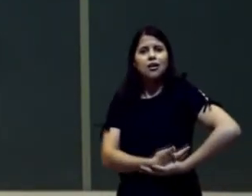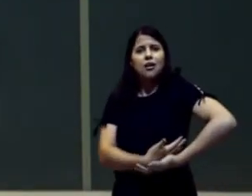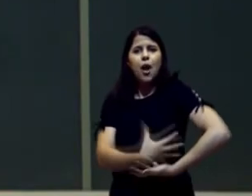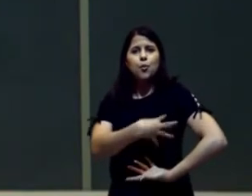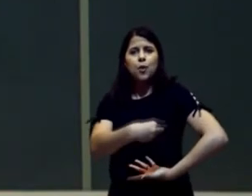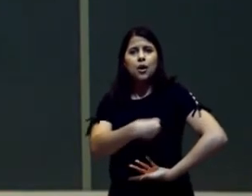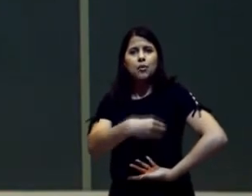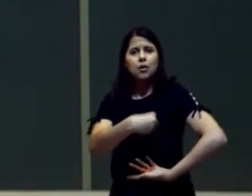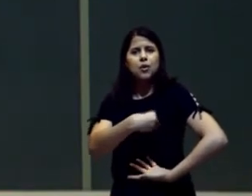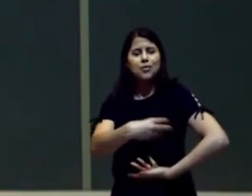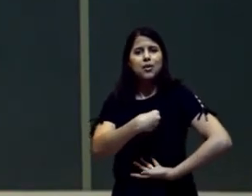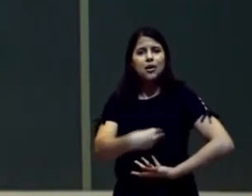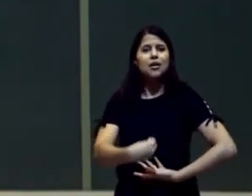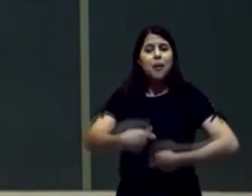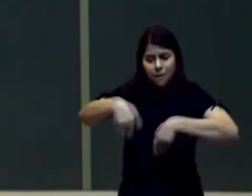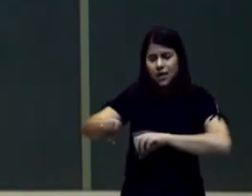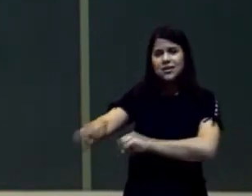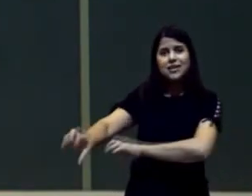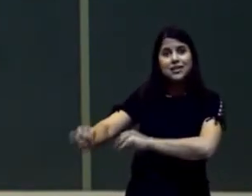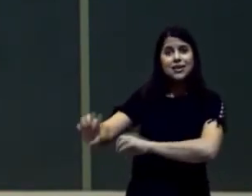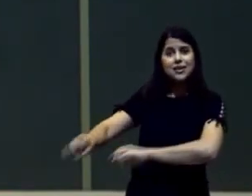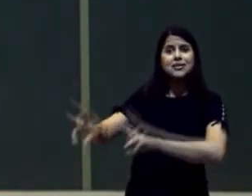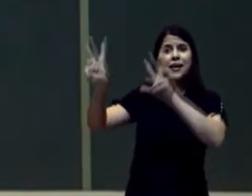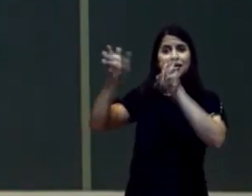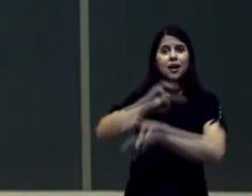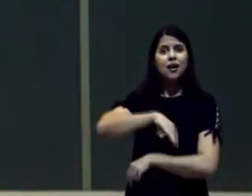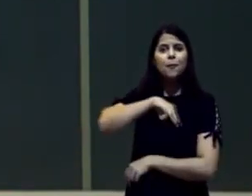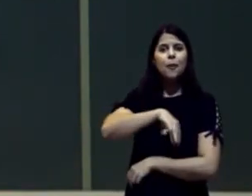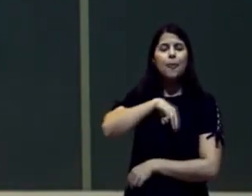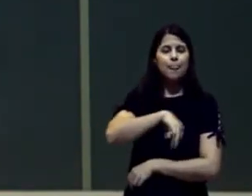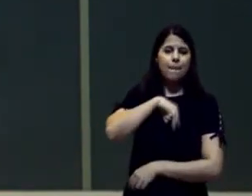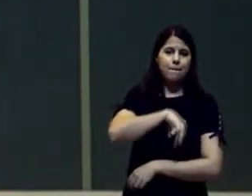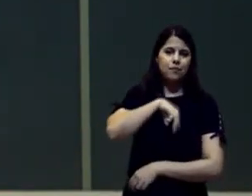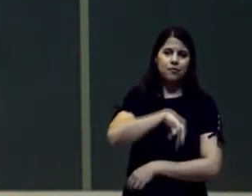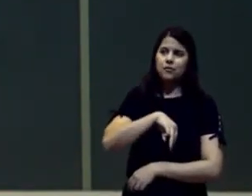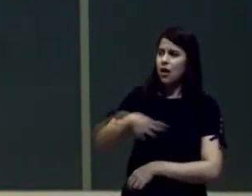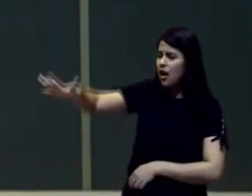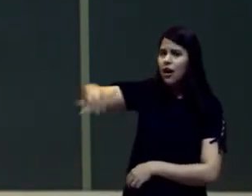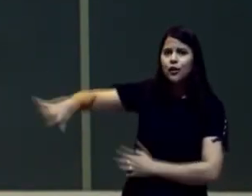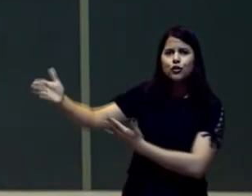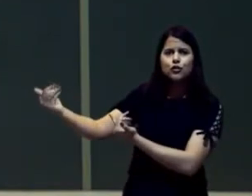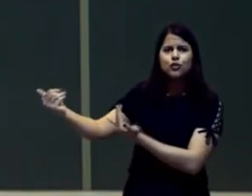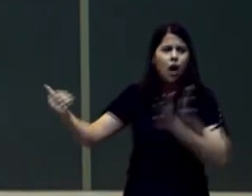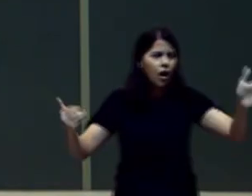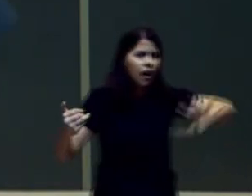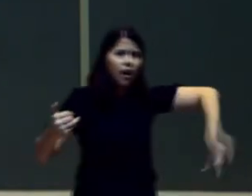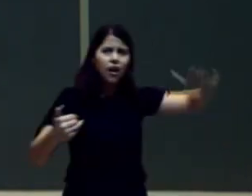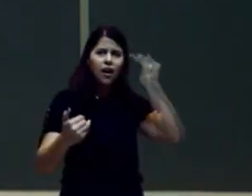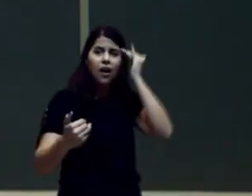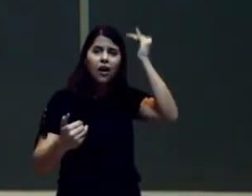e educados. Há uma próxima geração de missionários e eles estão no meio dos nossos adolescentes, no meio dos nossos